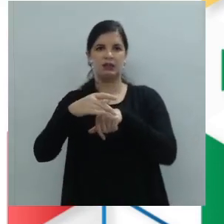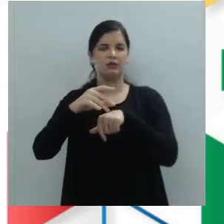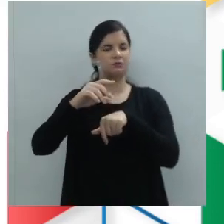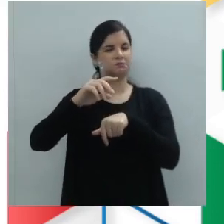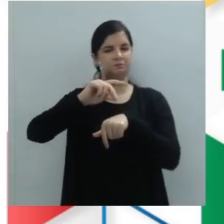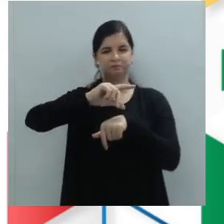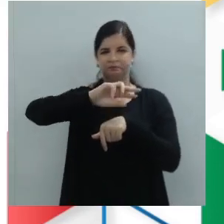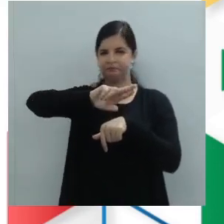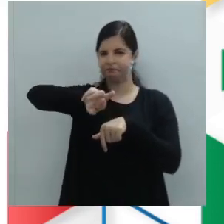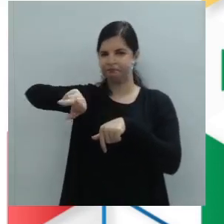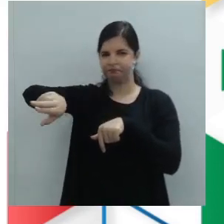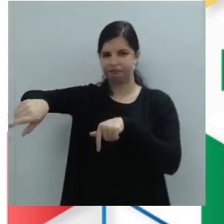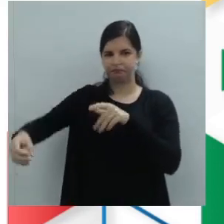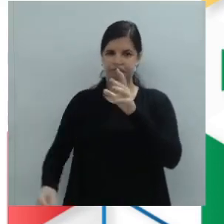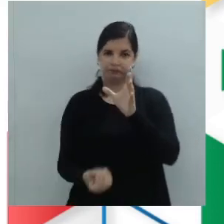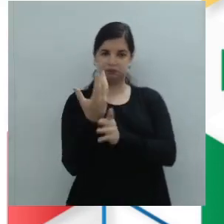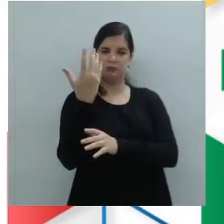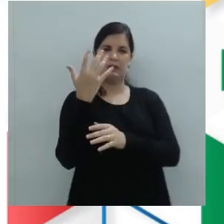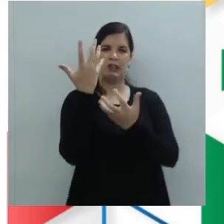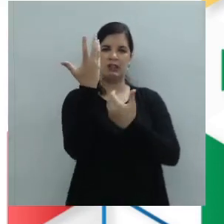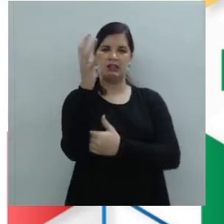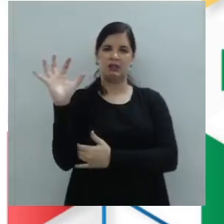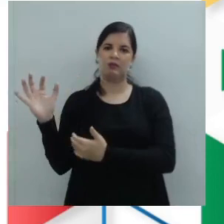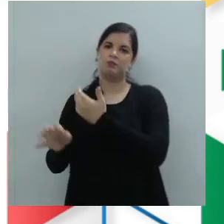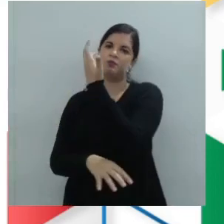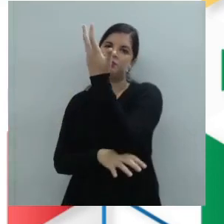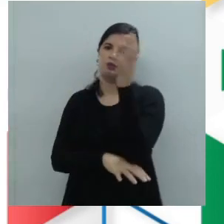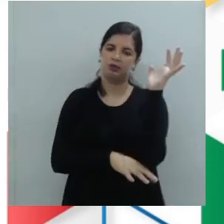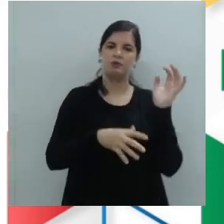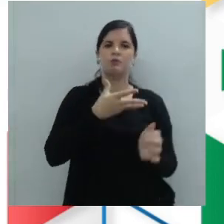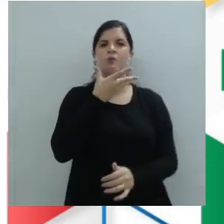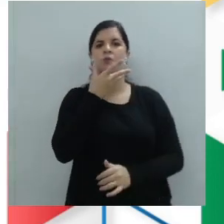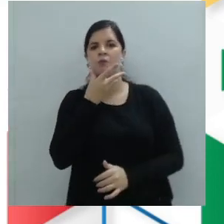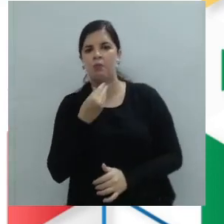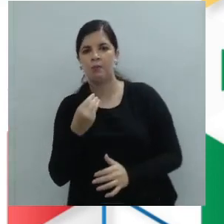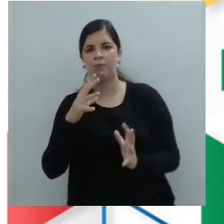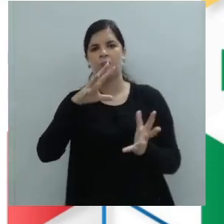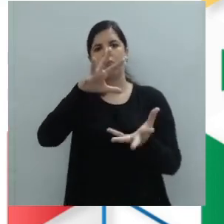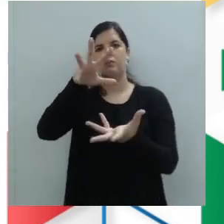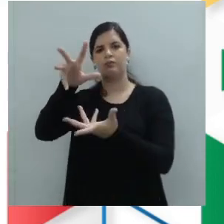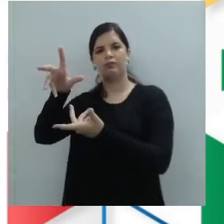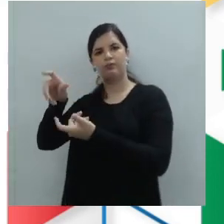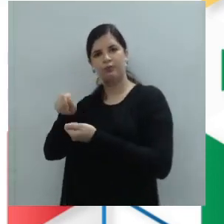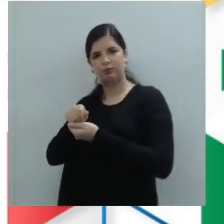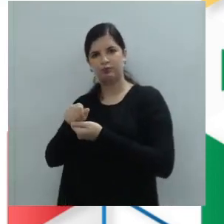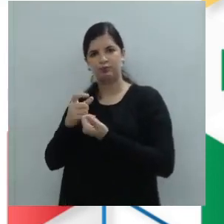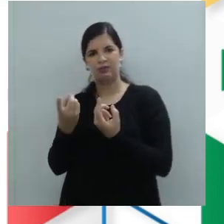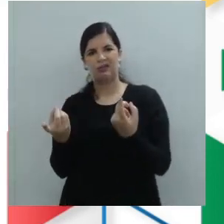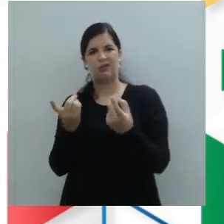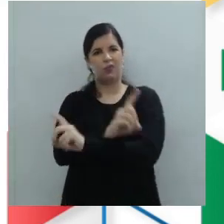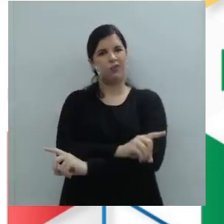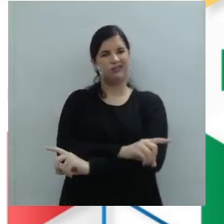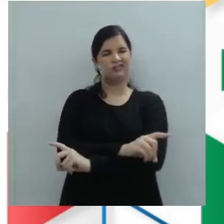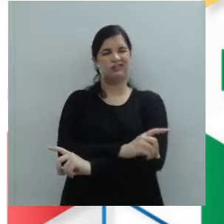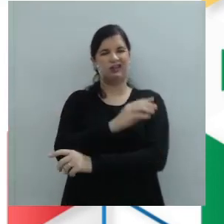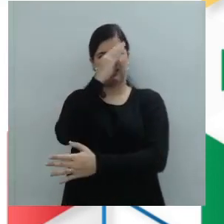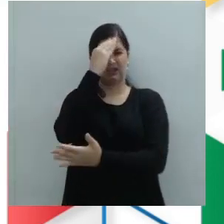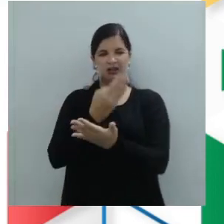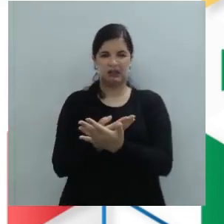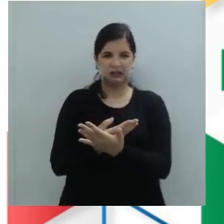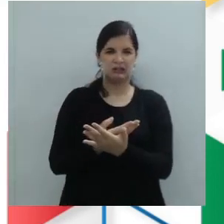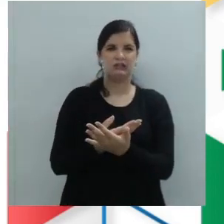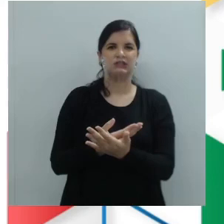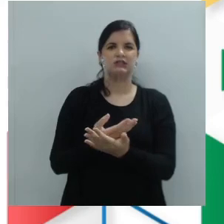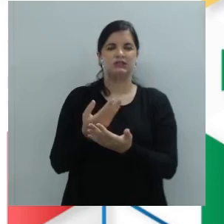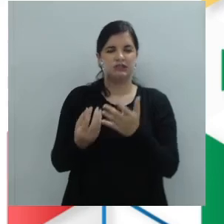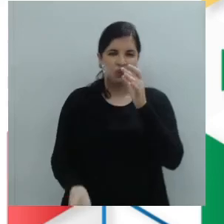altos princípios da natureza, do homem, do universo, em contrastes com as crenças, as